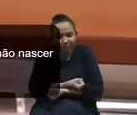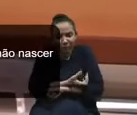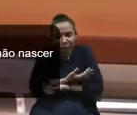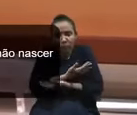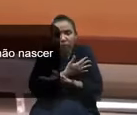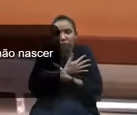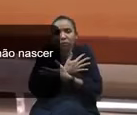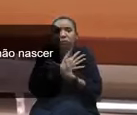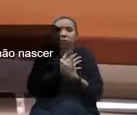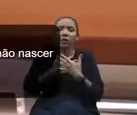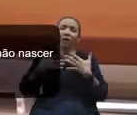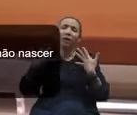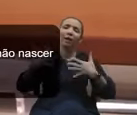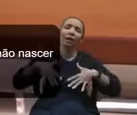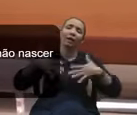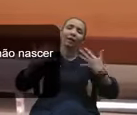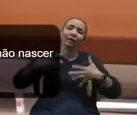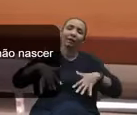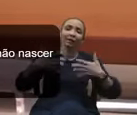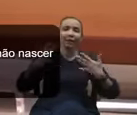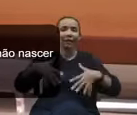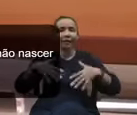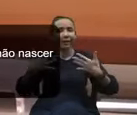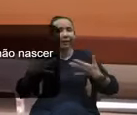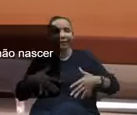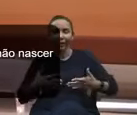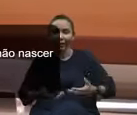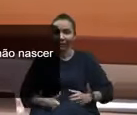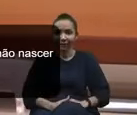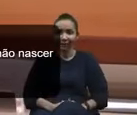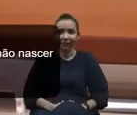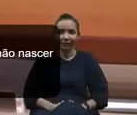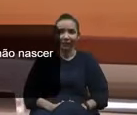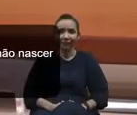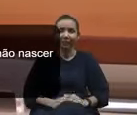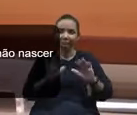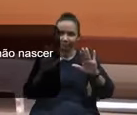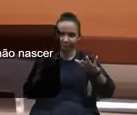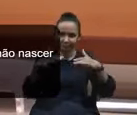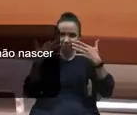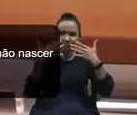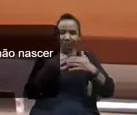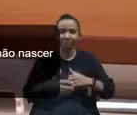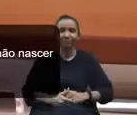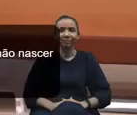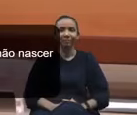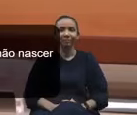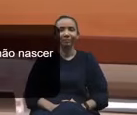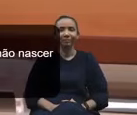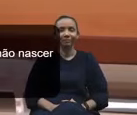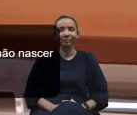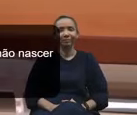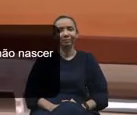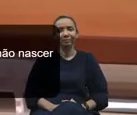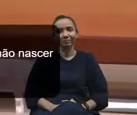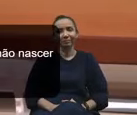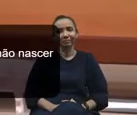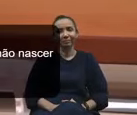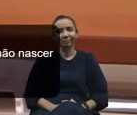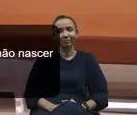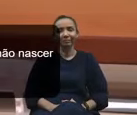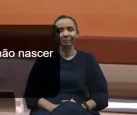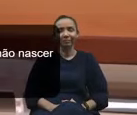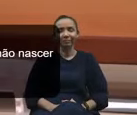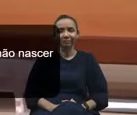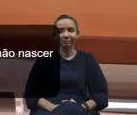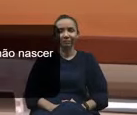espiritual É como se você tivesse vivendo normal lá vai olha para cá olha para cá o